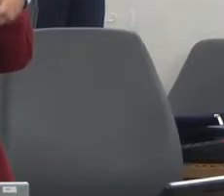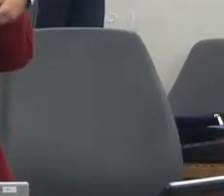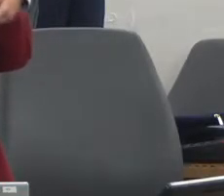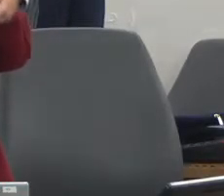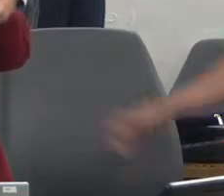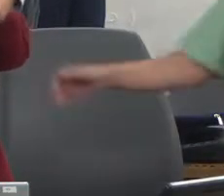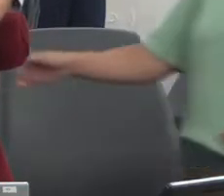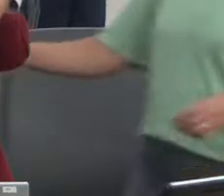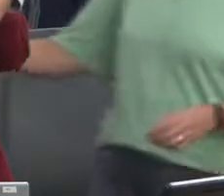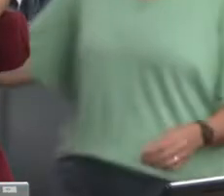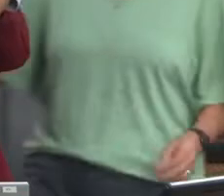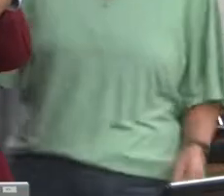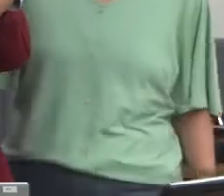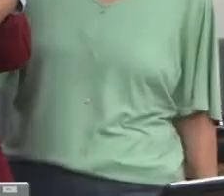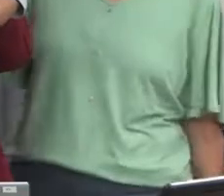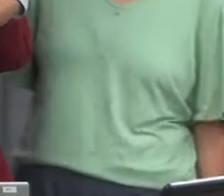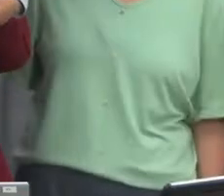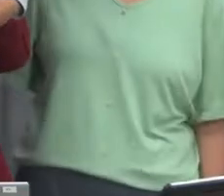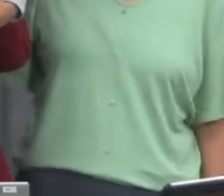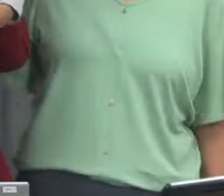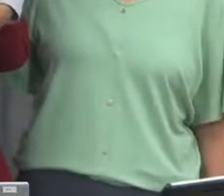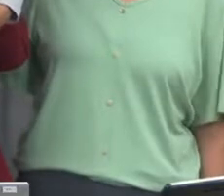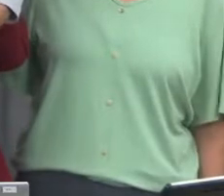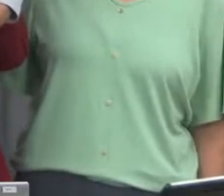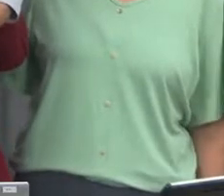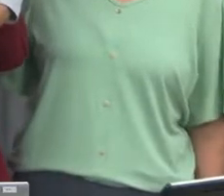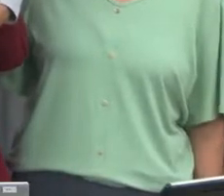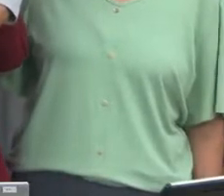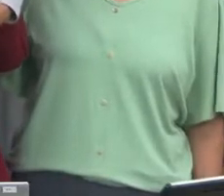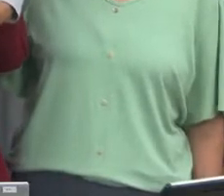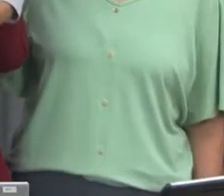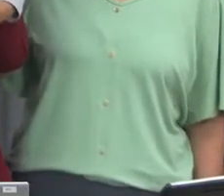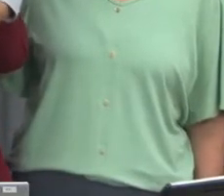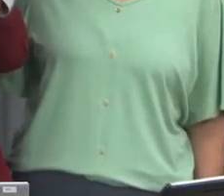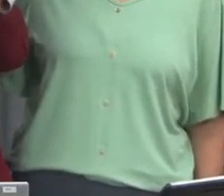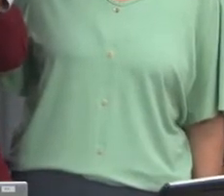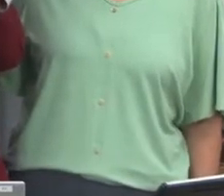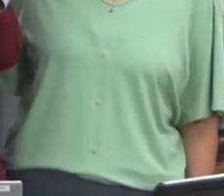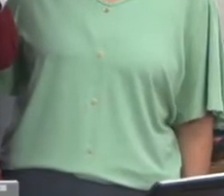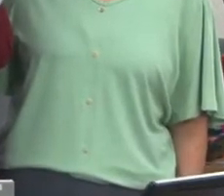Curral governo Zema tá ouvindo não tá ó